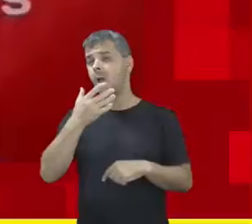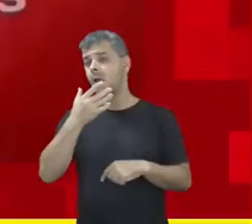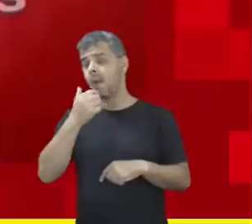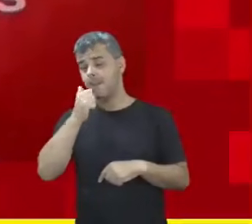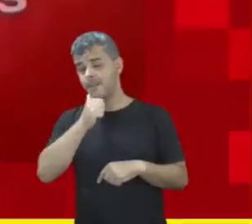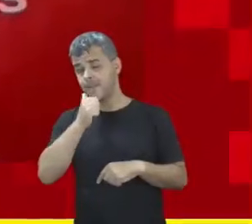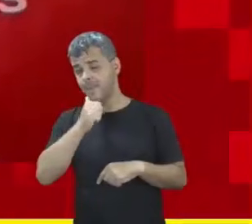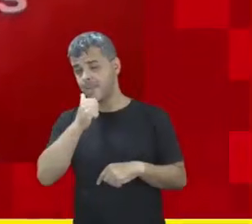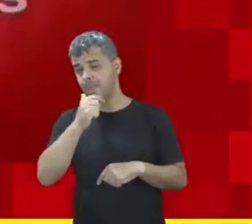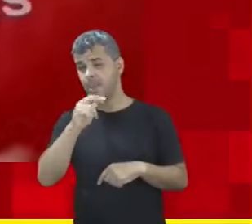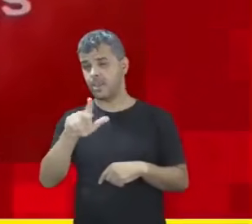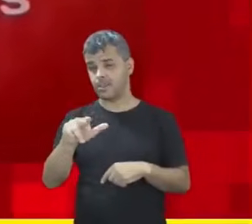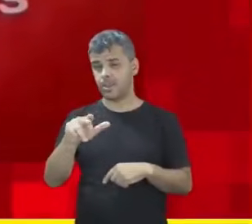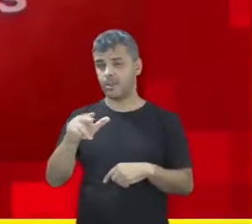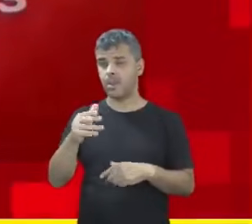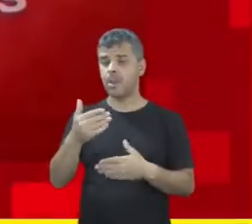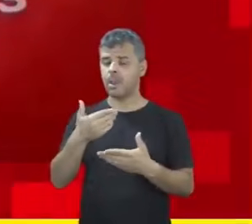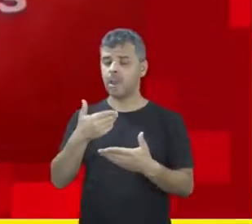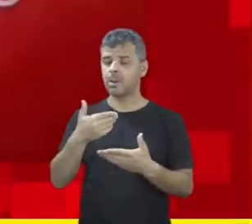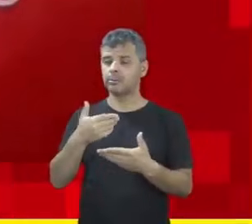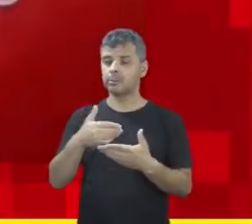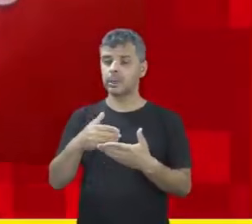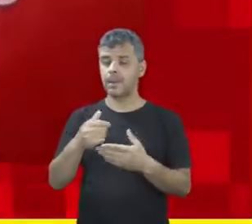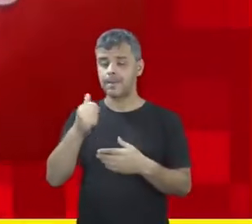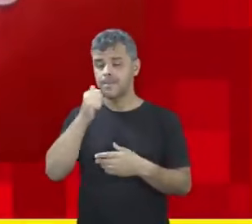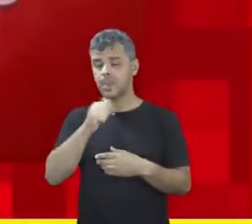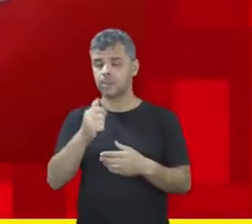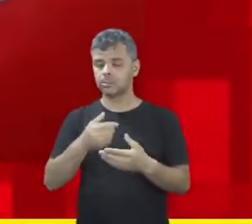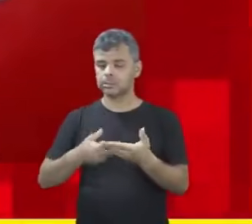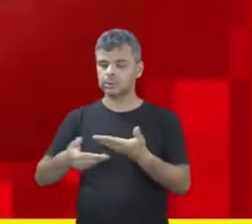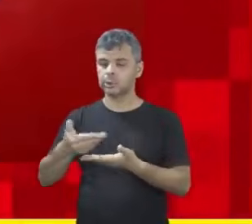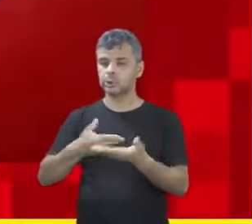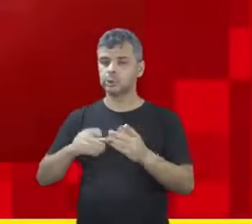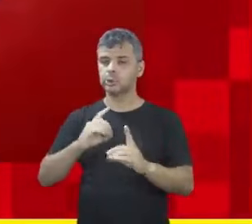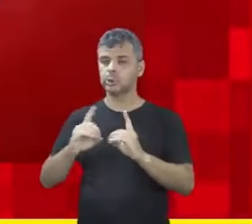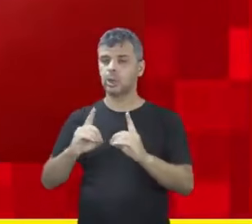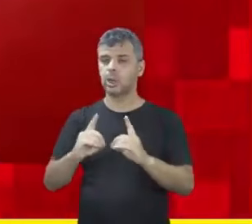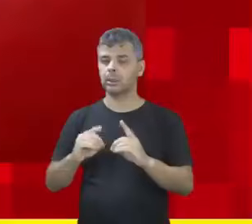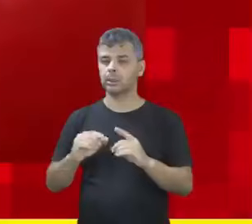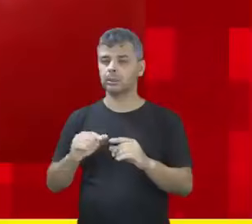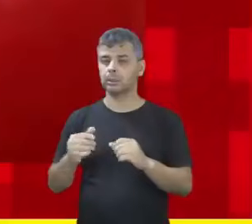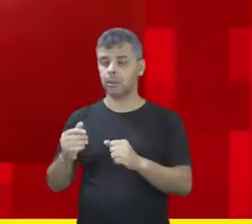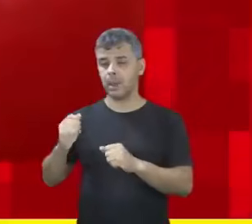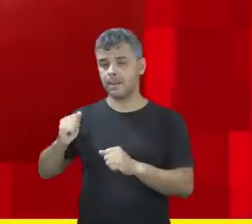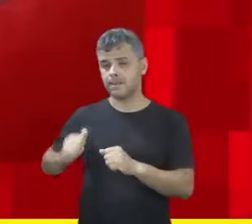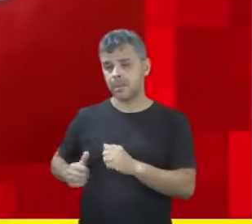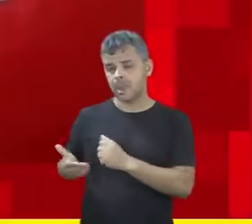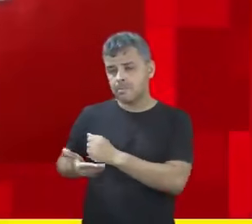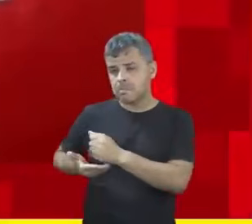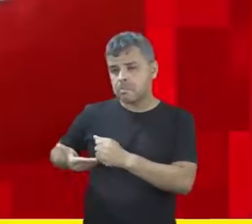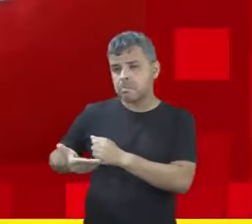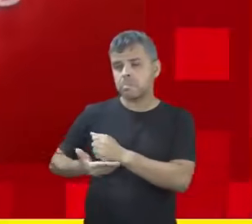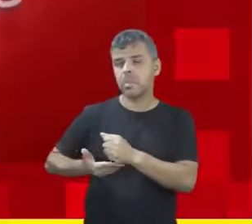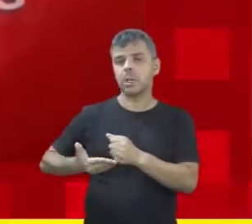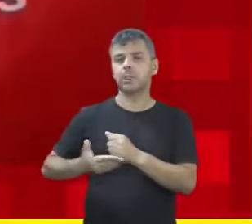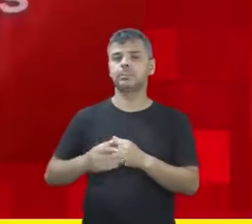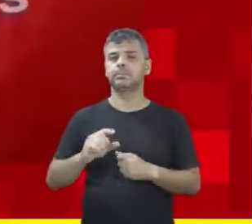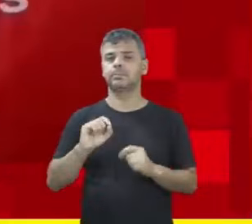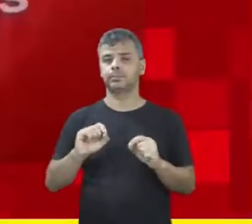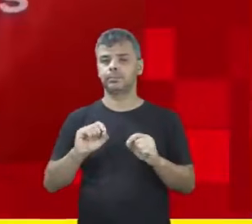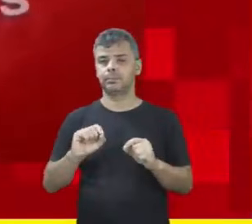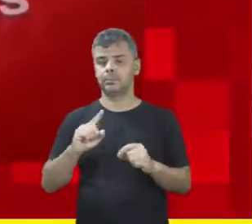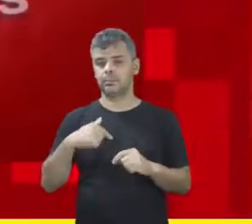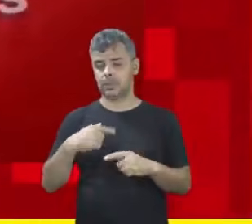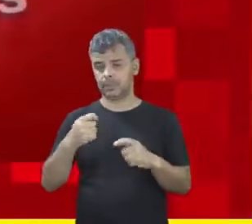mulheres, essa dinâmica de proporcionar, não só para nós a cesta básica, mas coisas básicas que